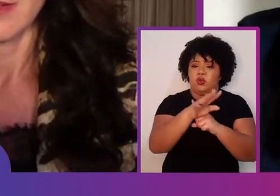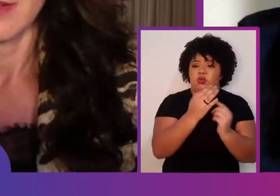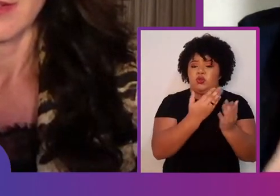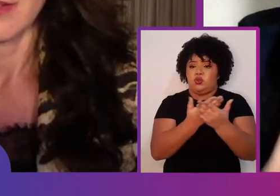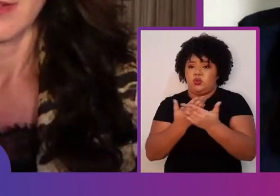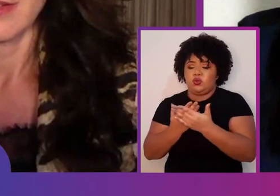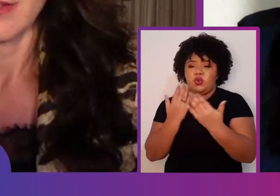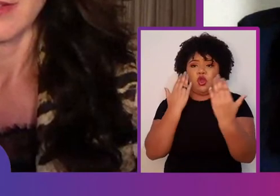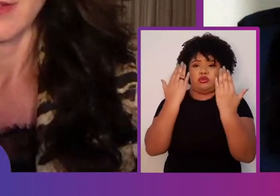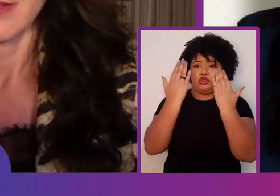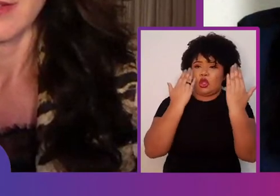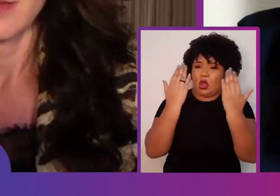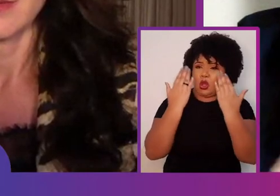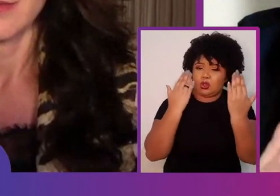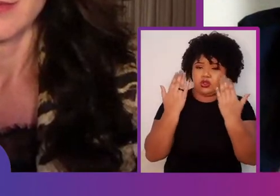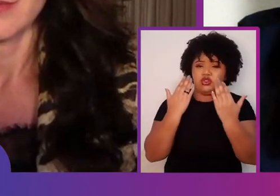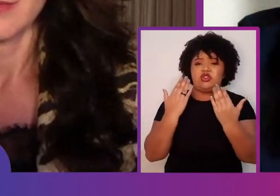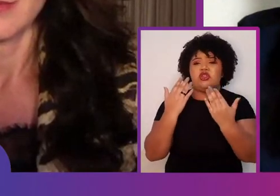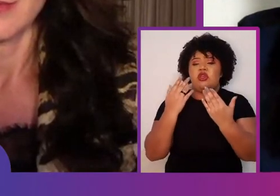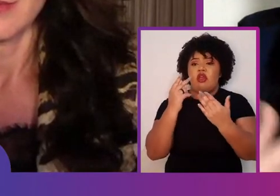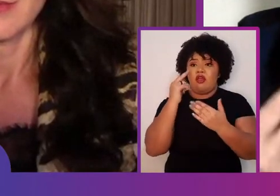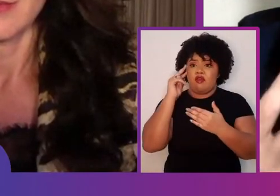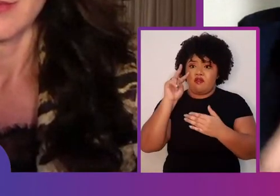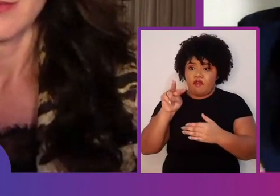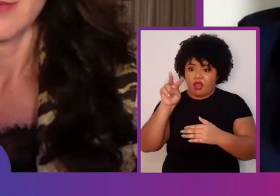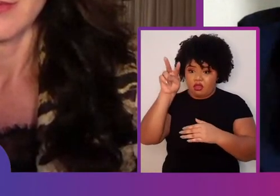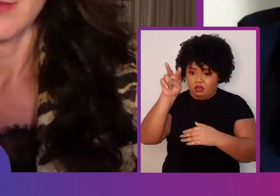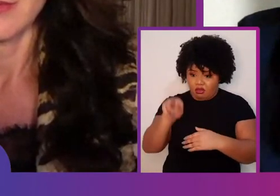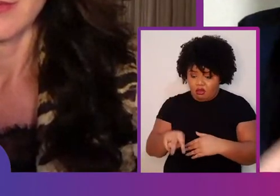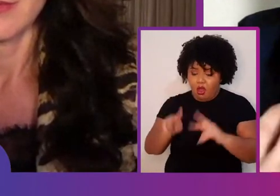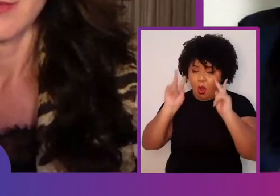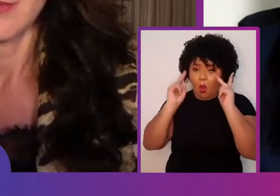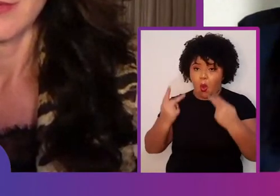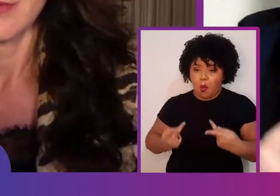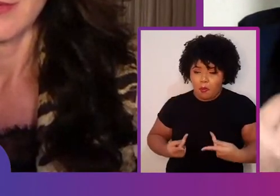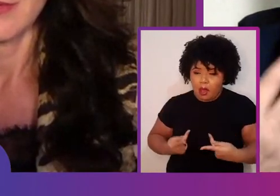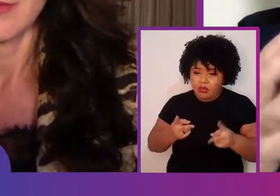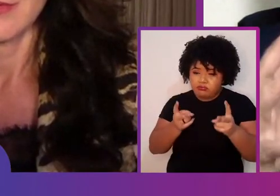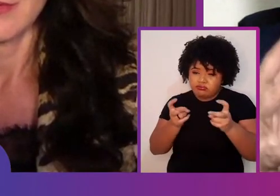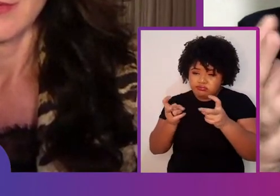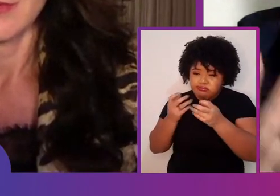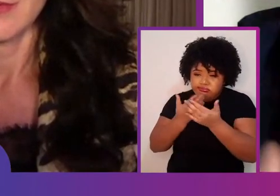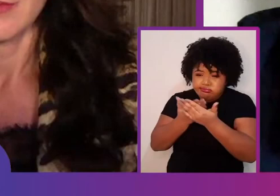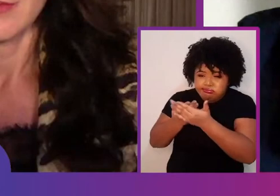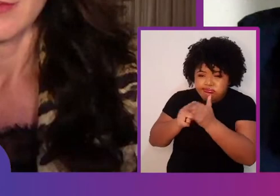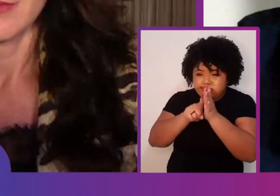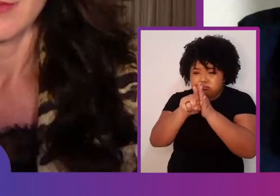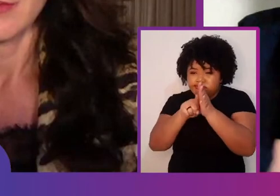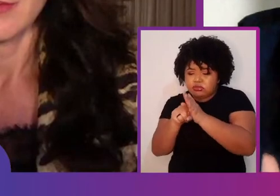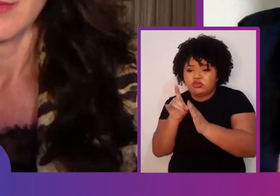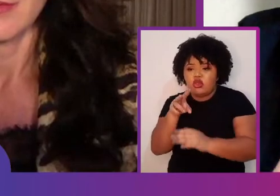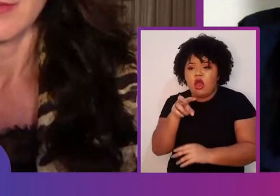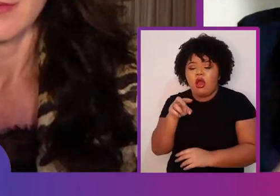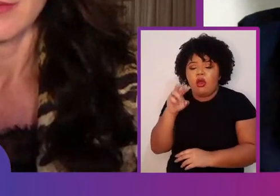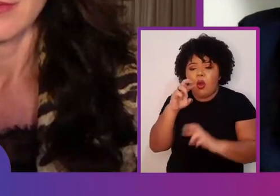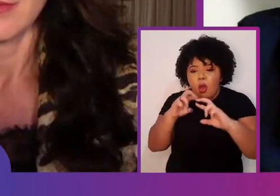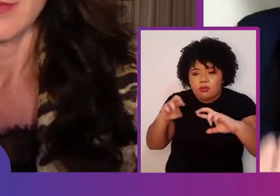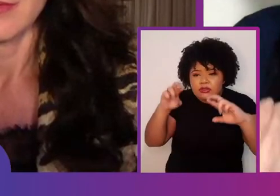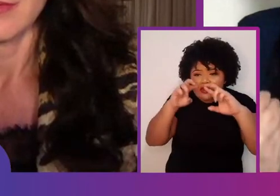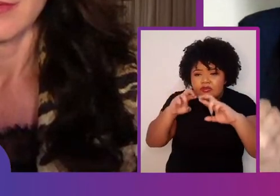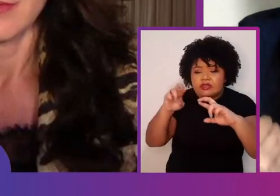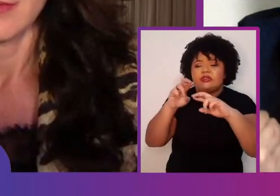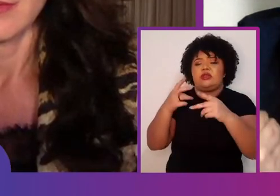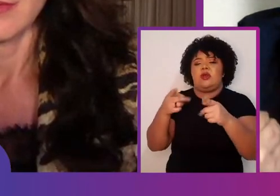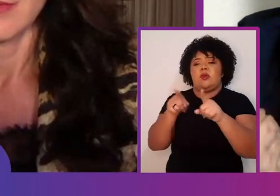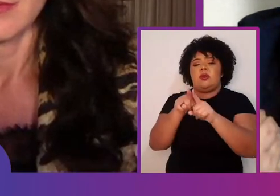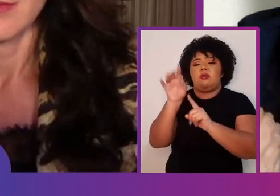psicologia, interpretando o ser humano a partir da observação, a partir de uma análise teórica, a partir de